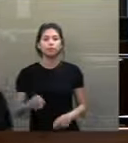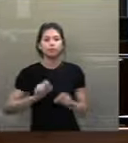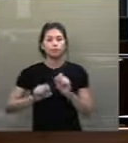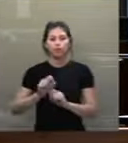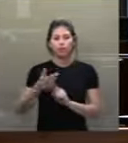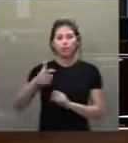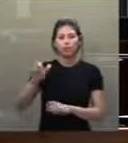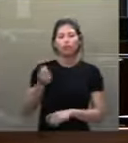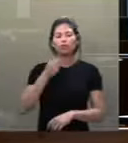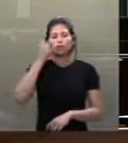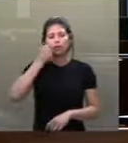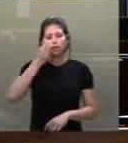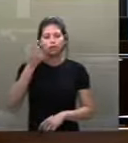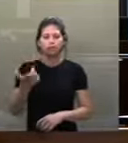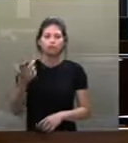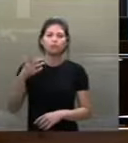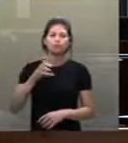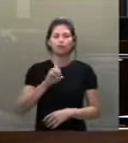Democrata.